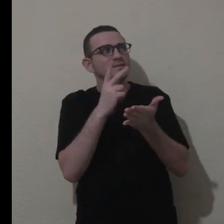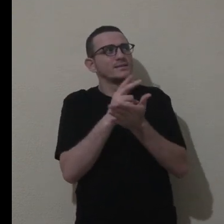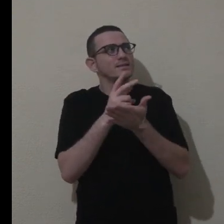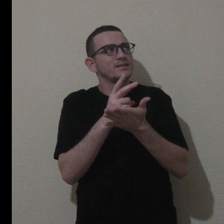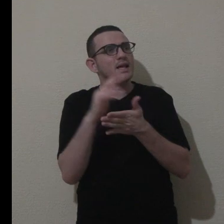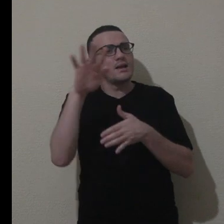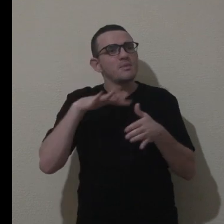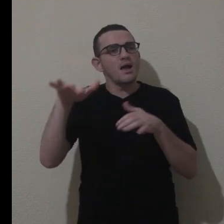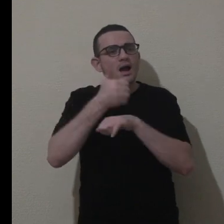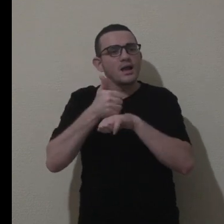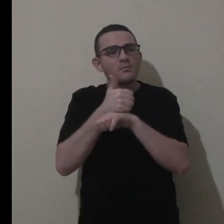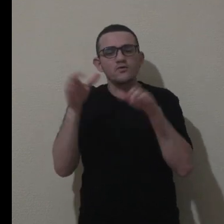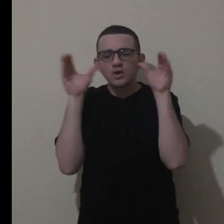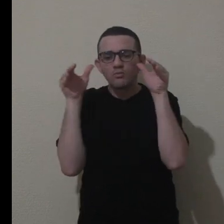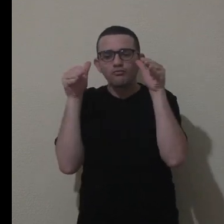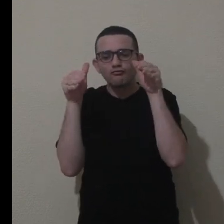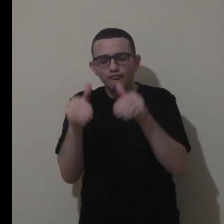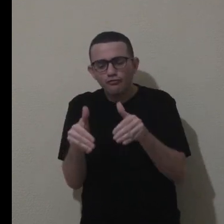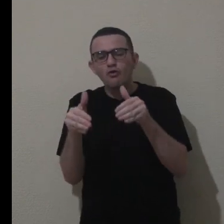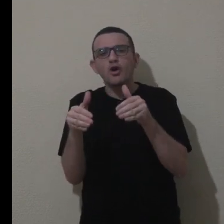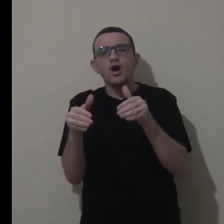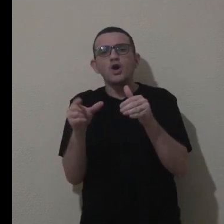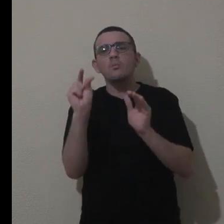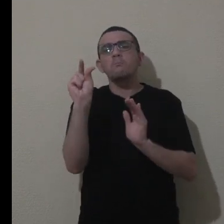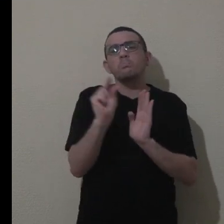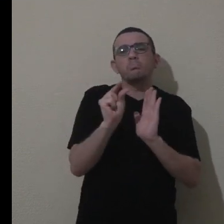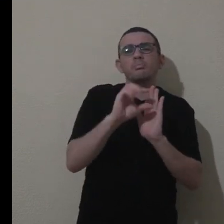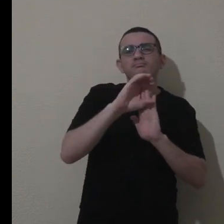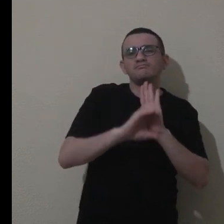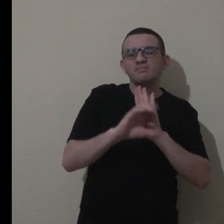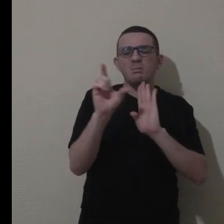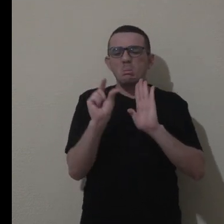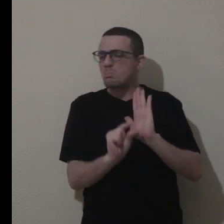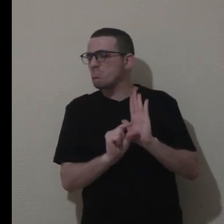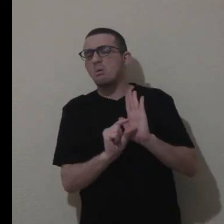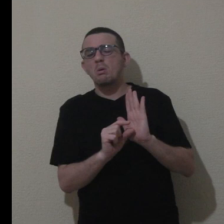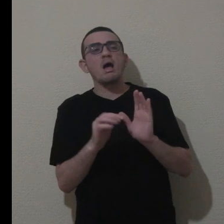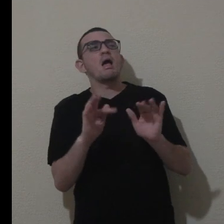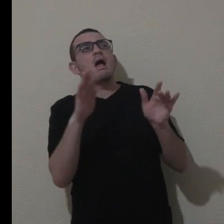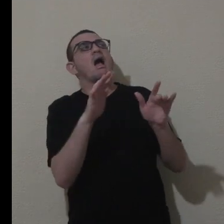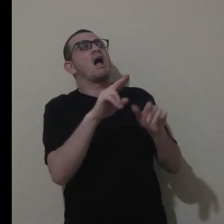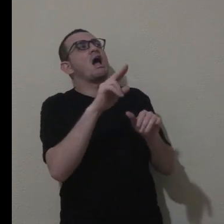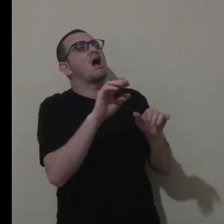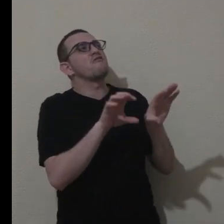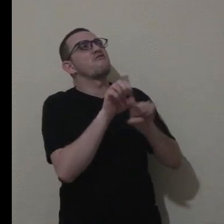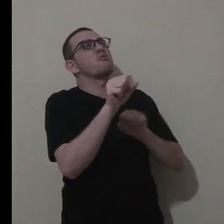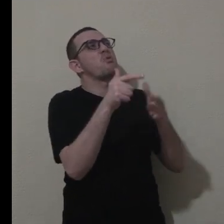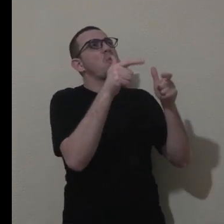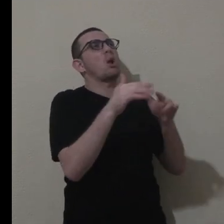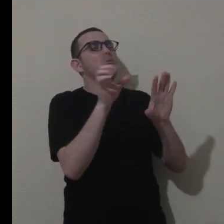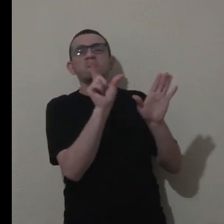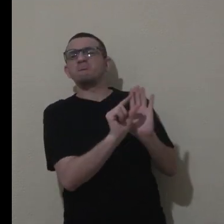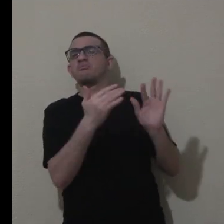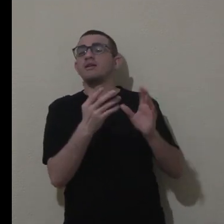estão se atentando um pouquinho menos ao currículo, né? No sentido, ele se formou tal. Mas eles